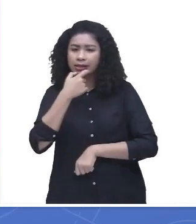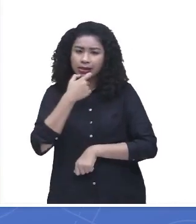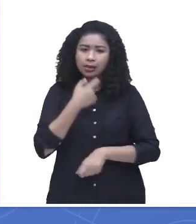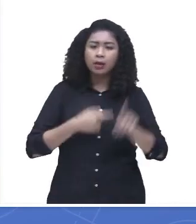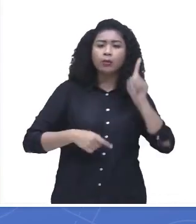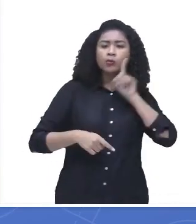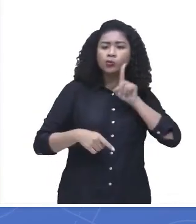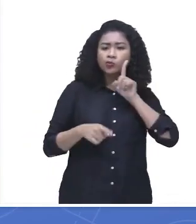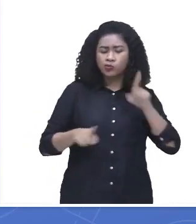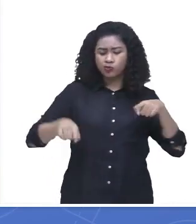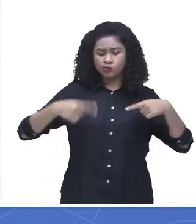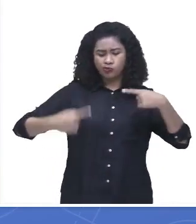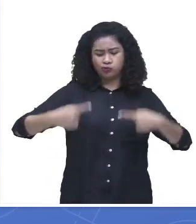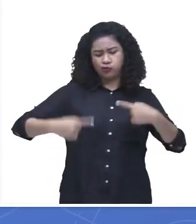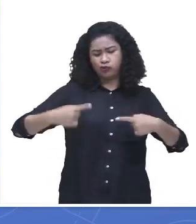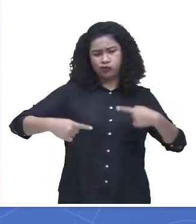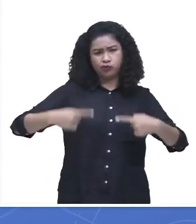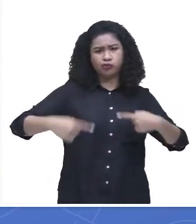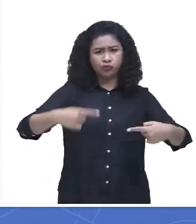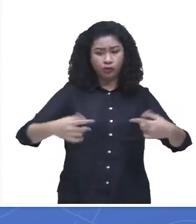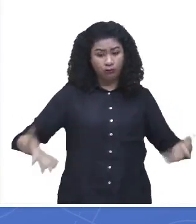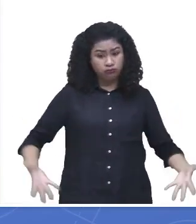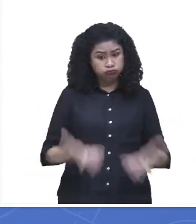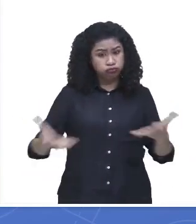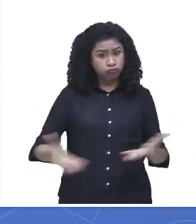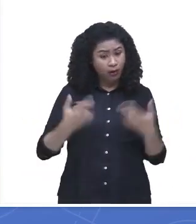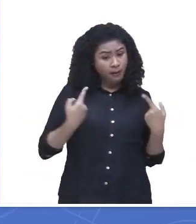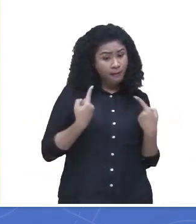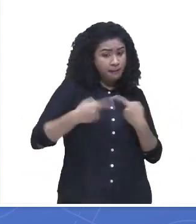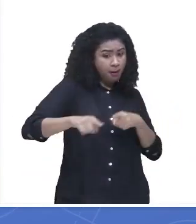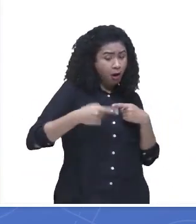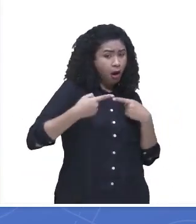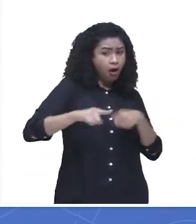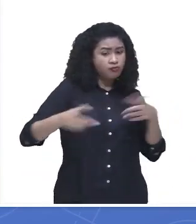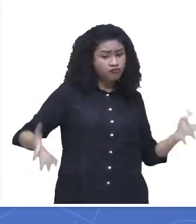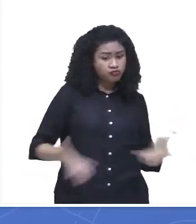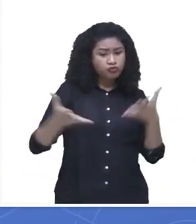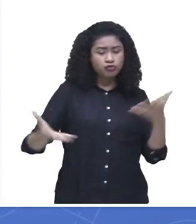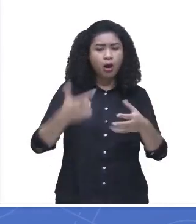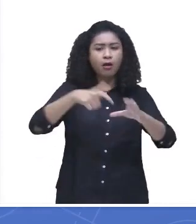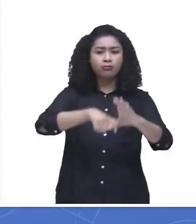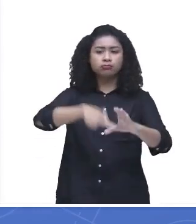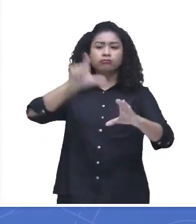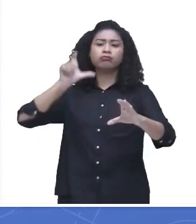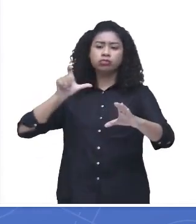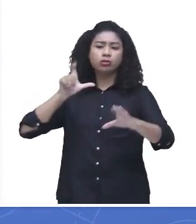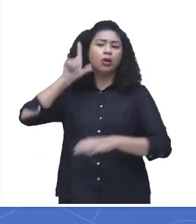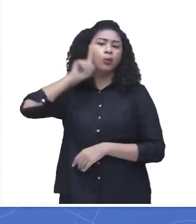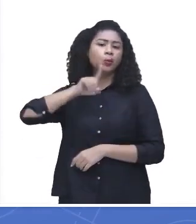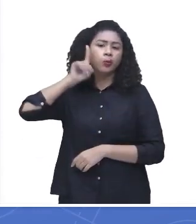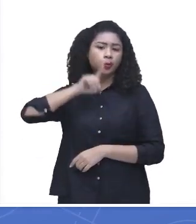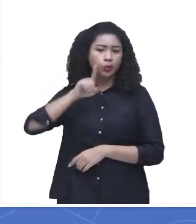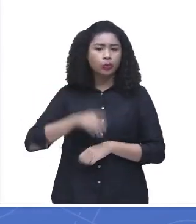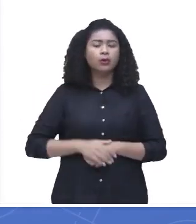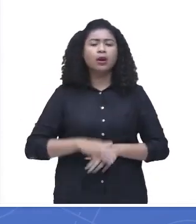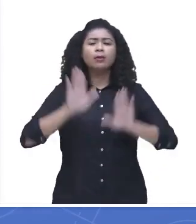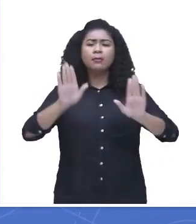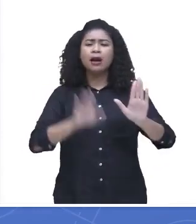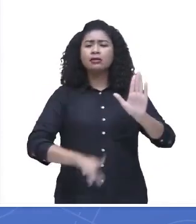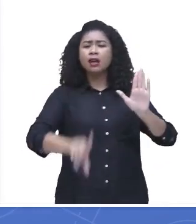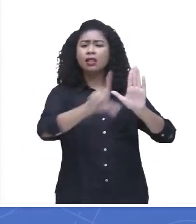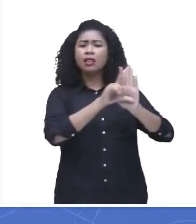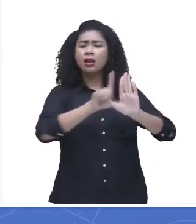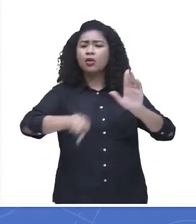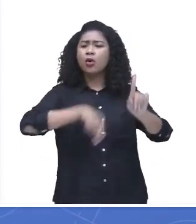que foram bem tensas, não foi isso? Provocando a luta pela independência. Então, quais são os objetivos